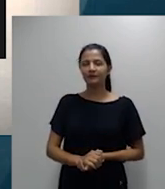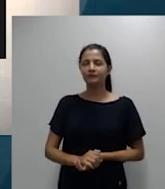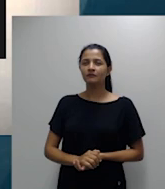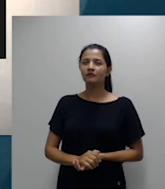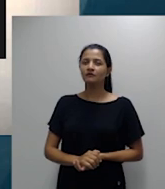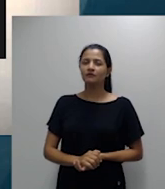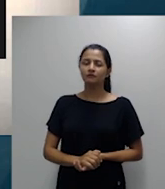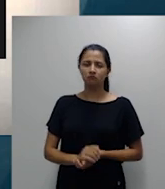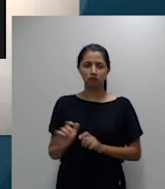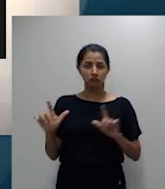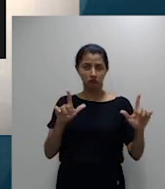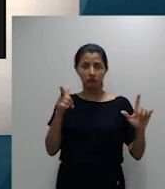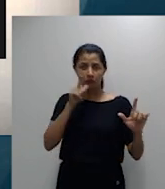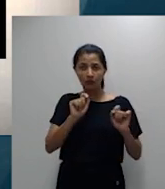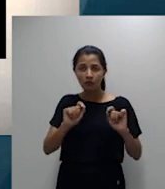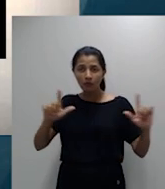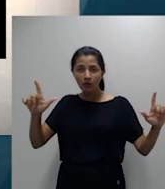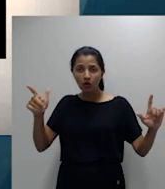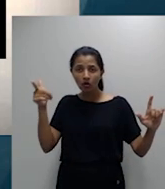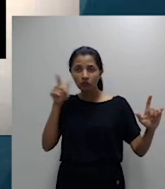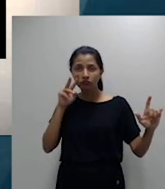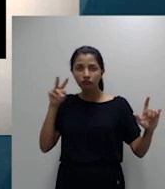E aí